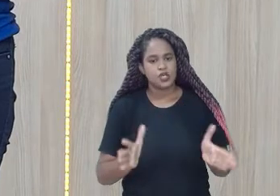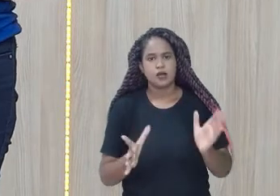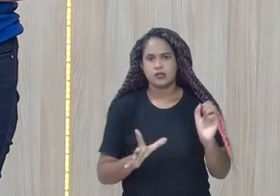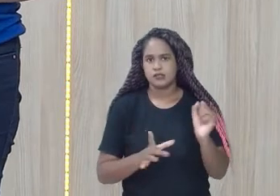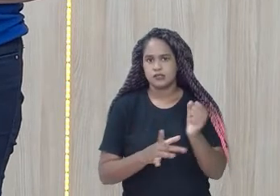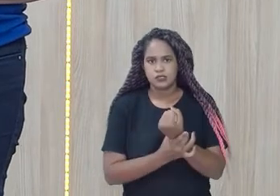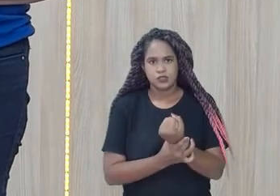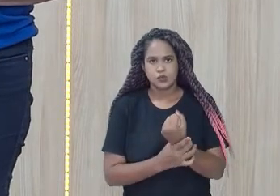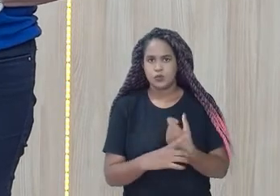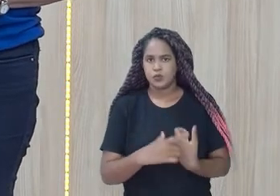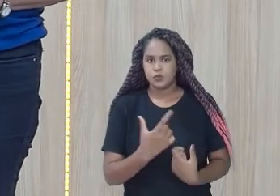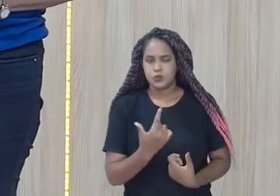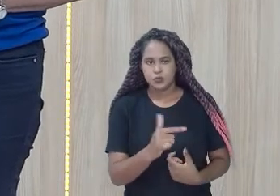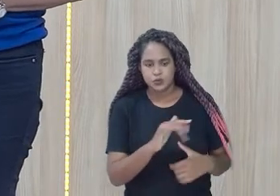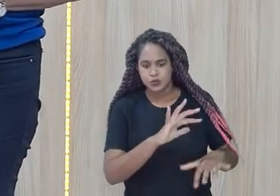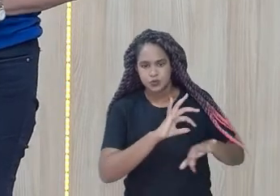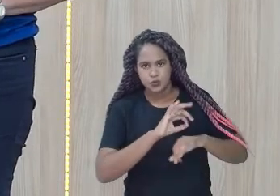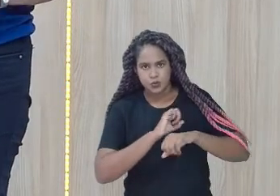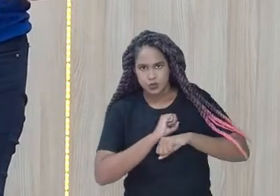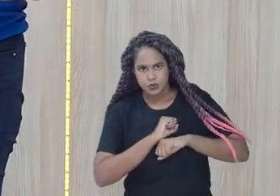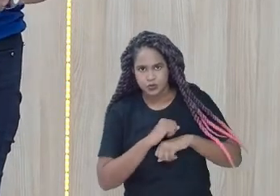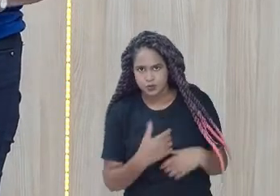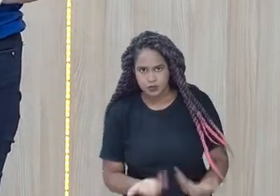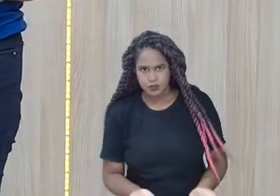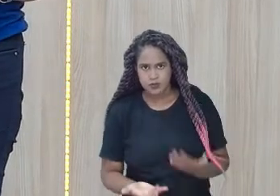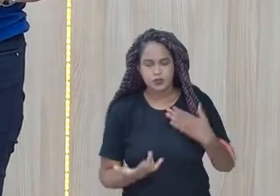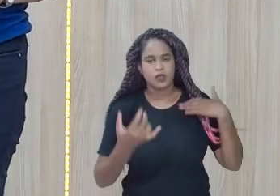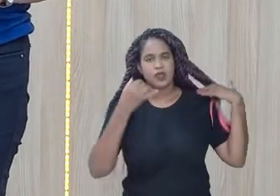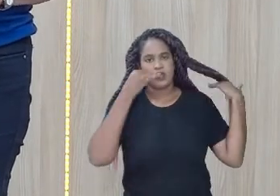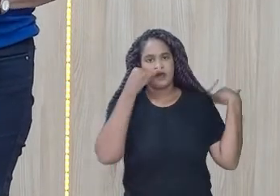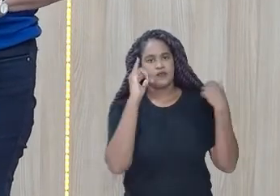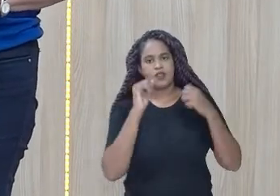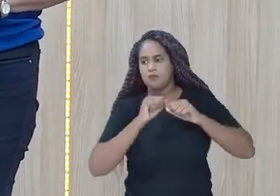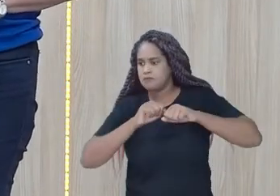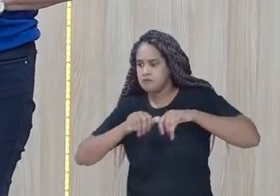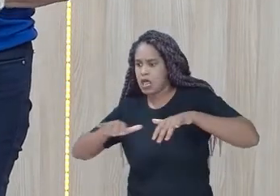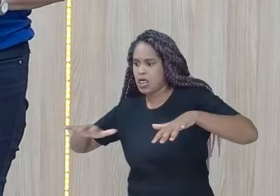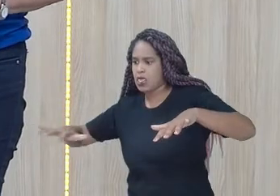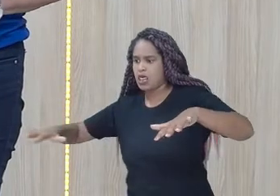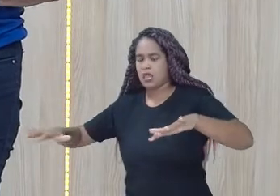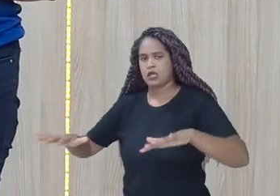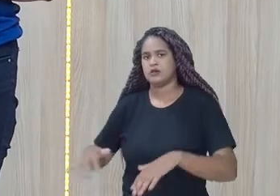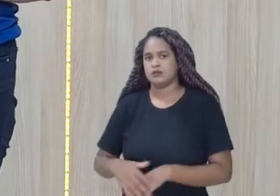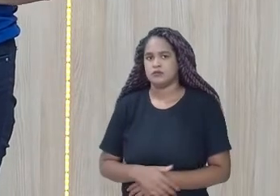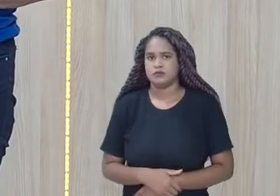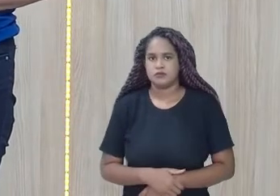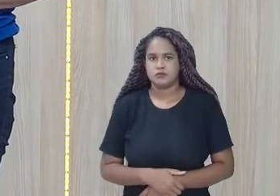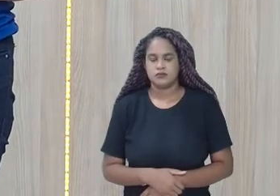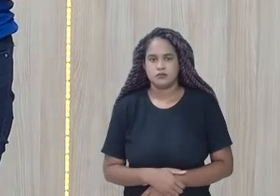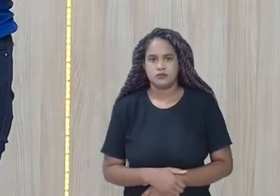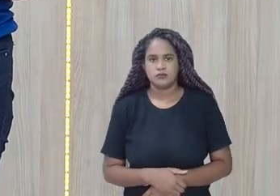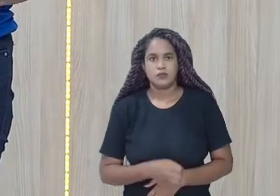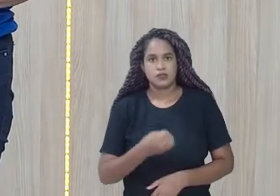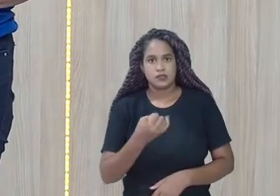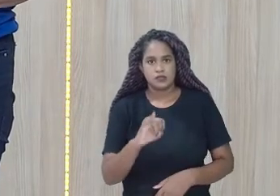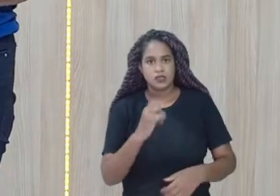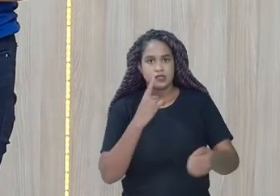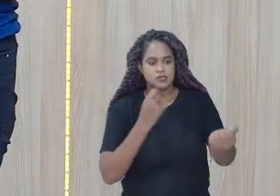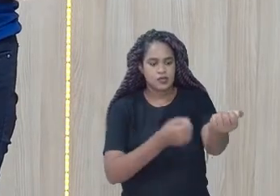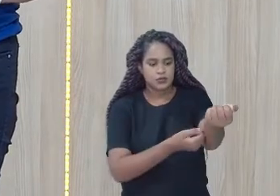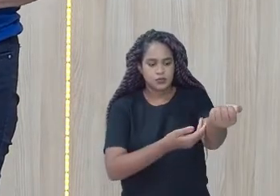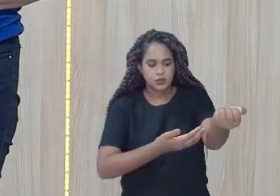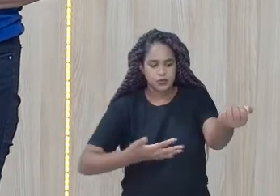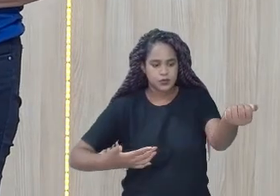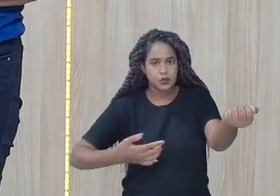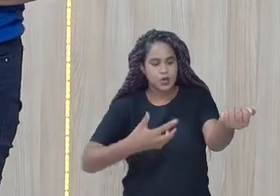na questão do vírus HIV, para não sair contaminando outras pessoas em casos de transfusão de sangue.